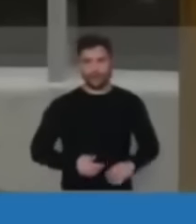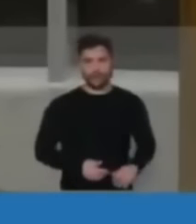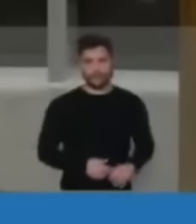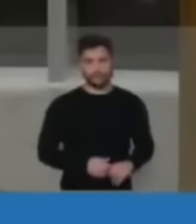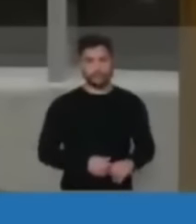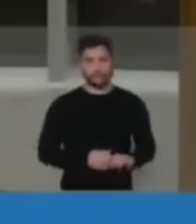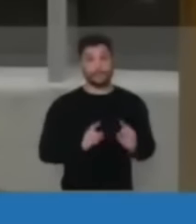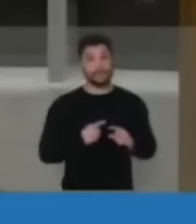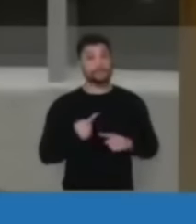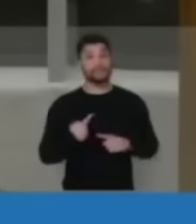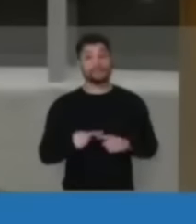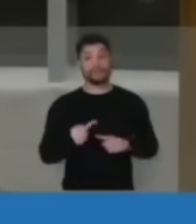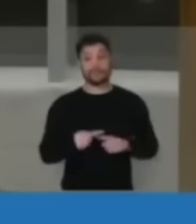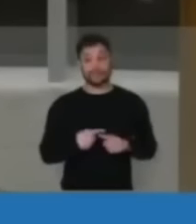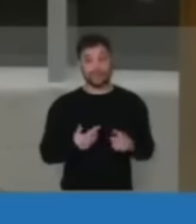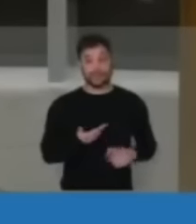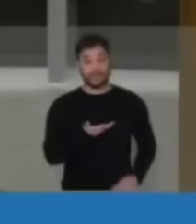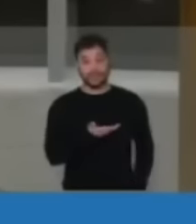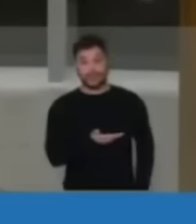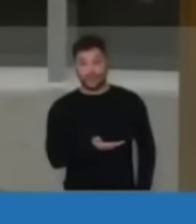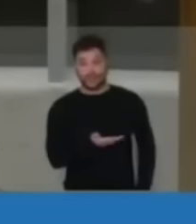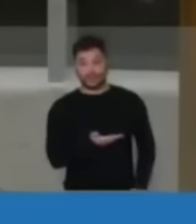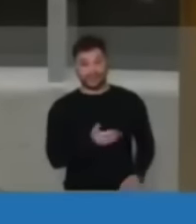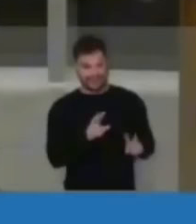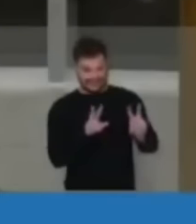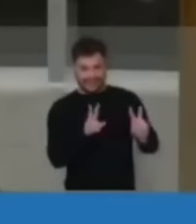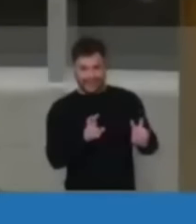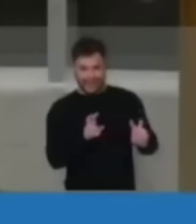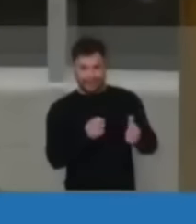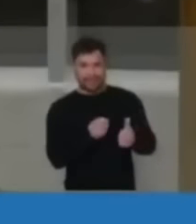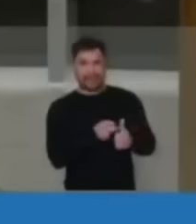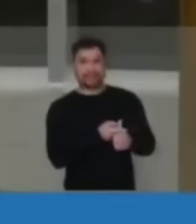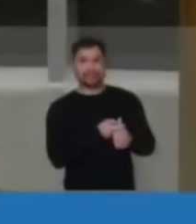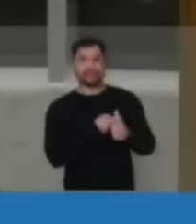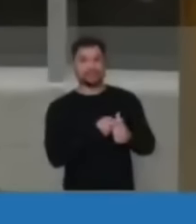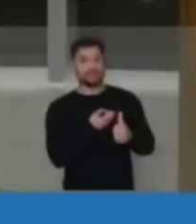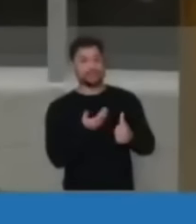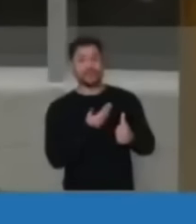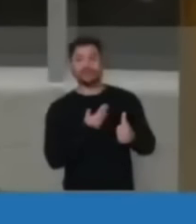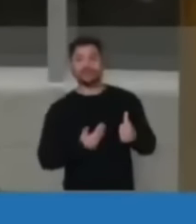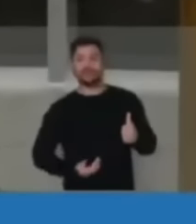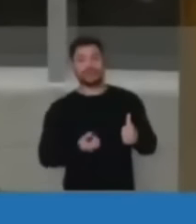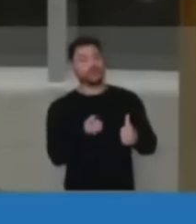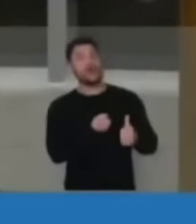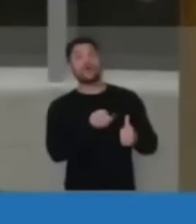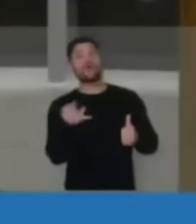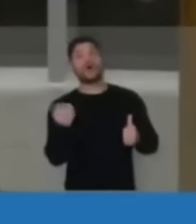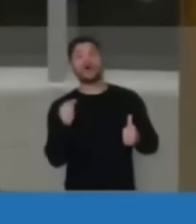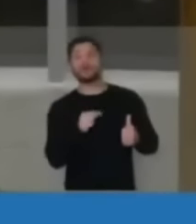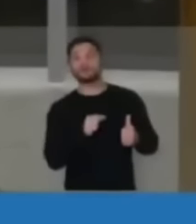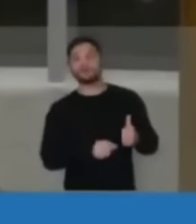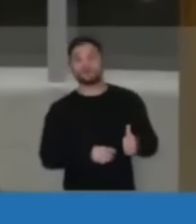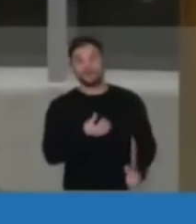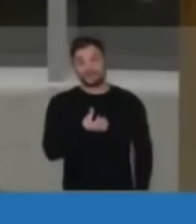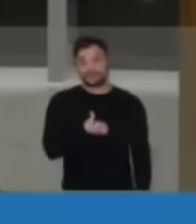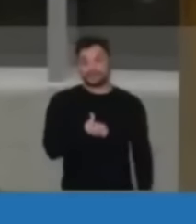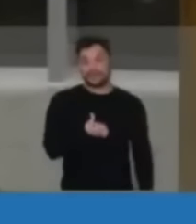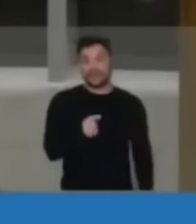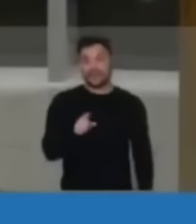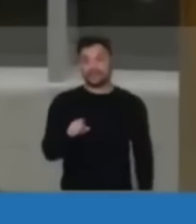quê? Porque isso é um grande tabu. Qual é o tamanho da dívida pública brasileira? 6,3